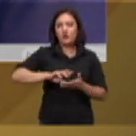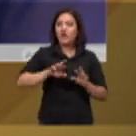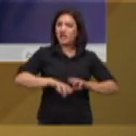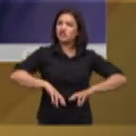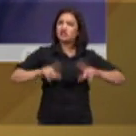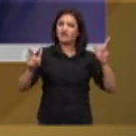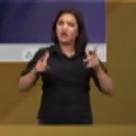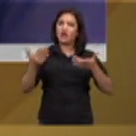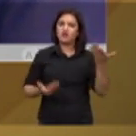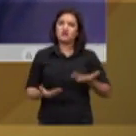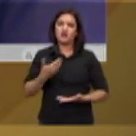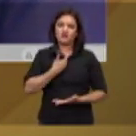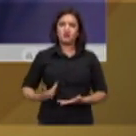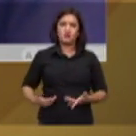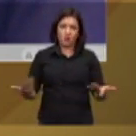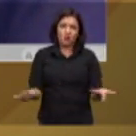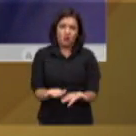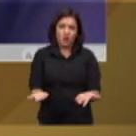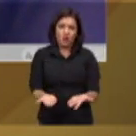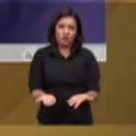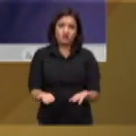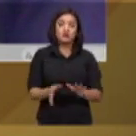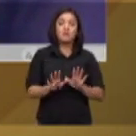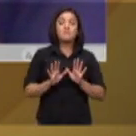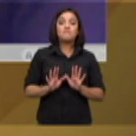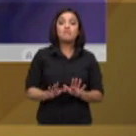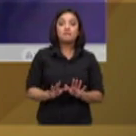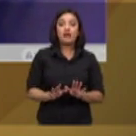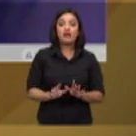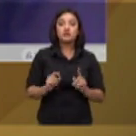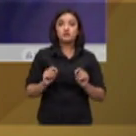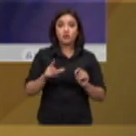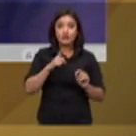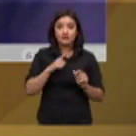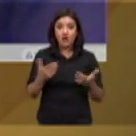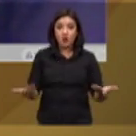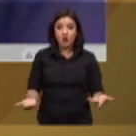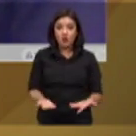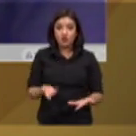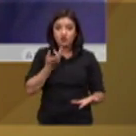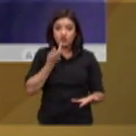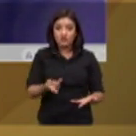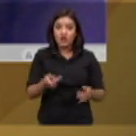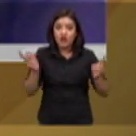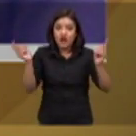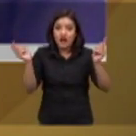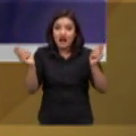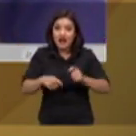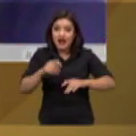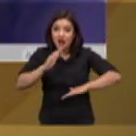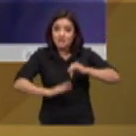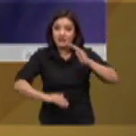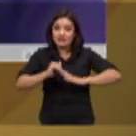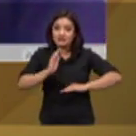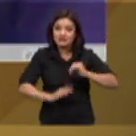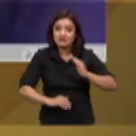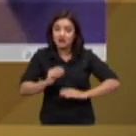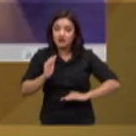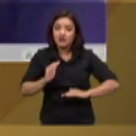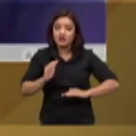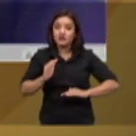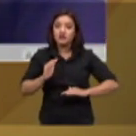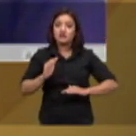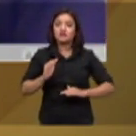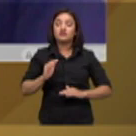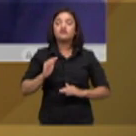realiza direitos fundamentais. Mas o que está a se disciplinar aqui é uma capacidade de geração